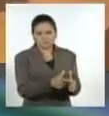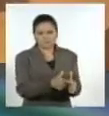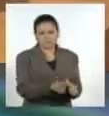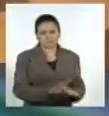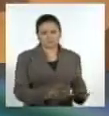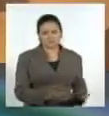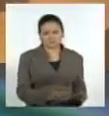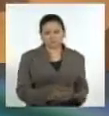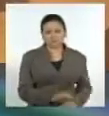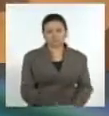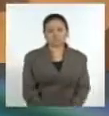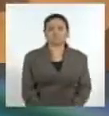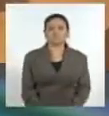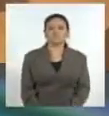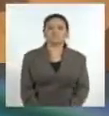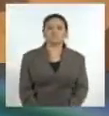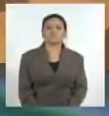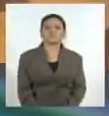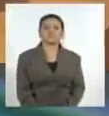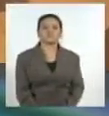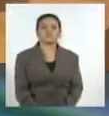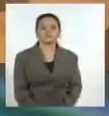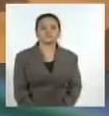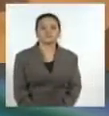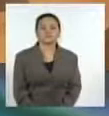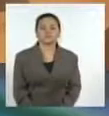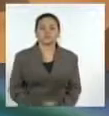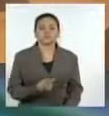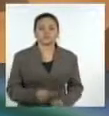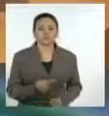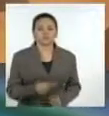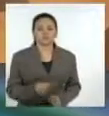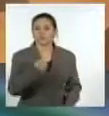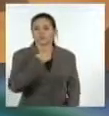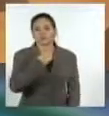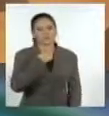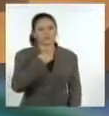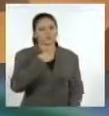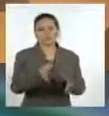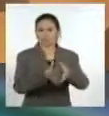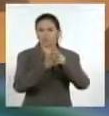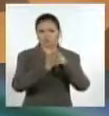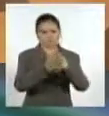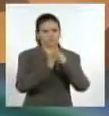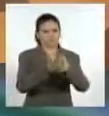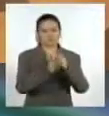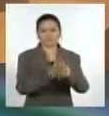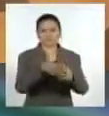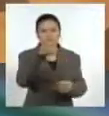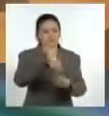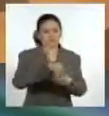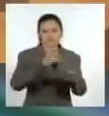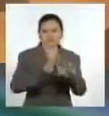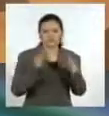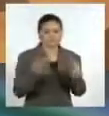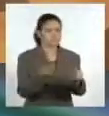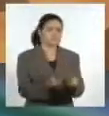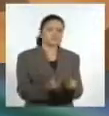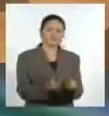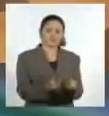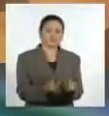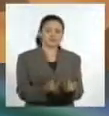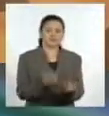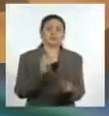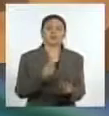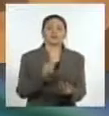é interessante uma família ter brigas internas que separem e que atrapalhem as